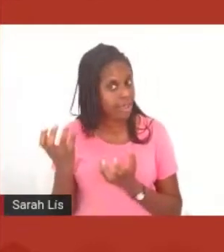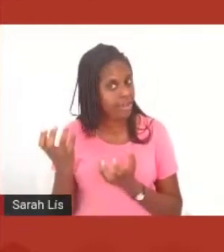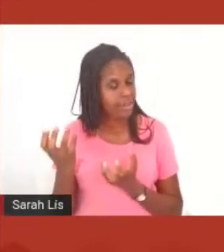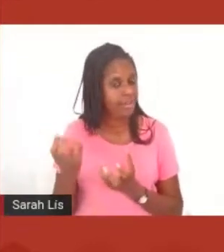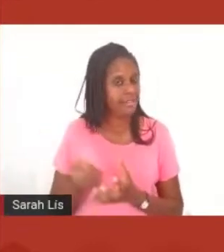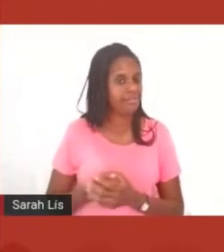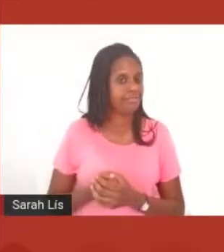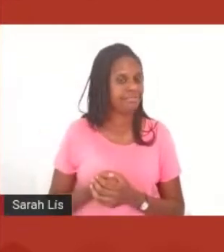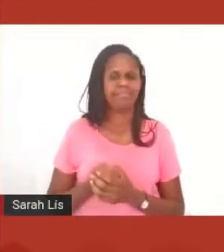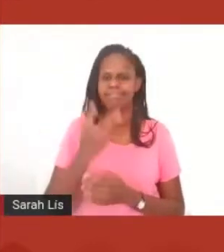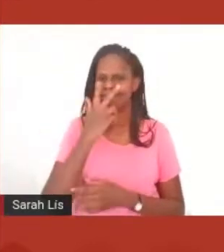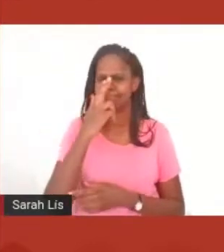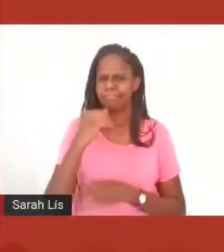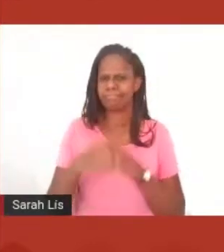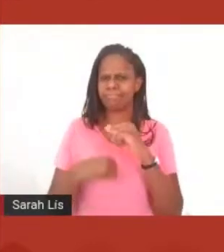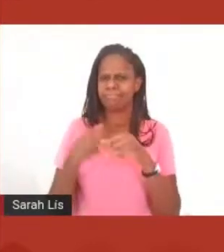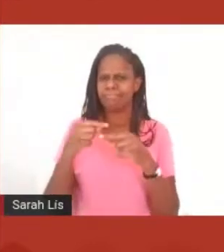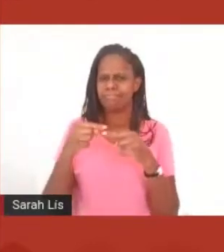Acho que ela caiu.